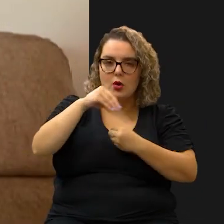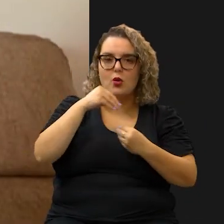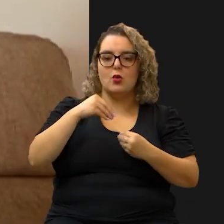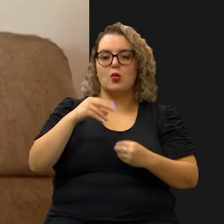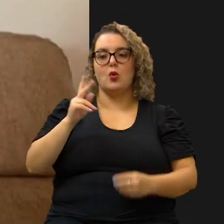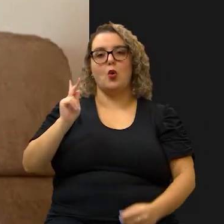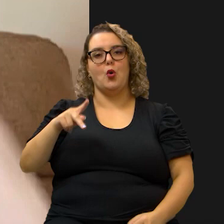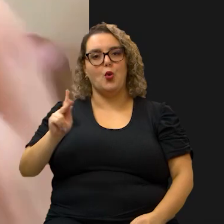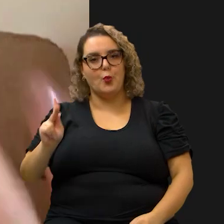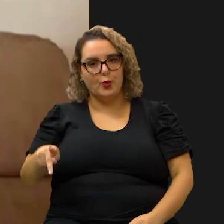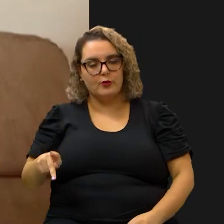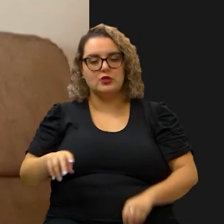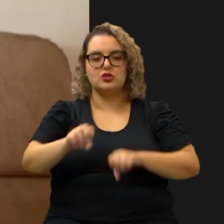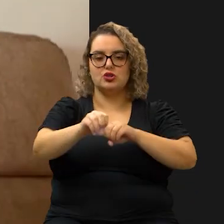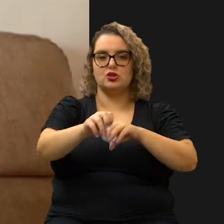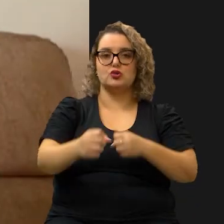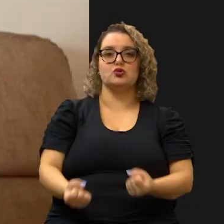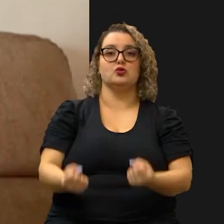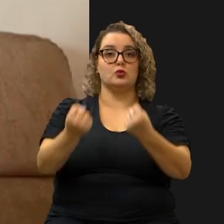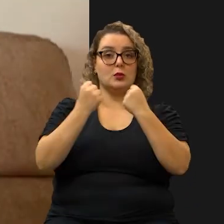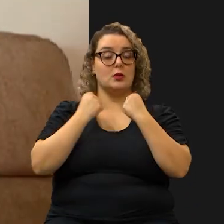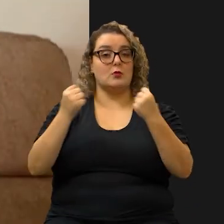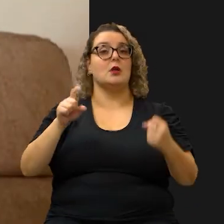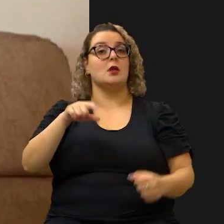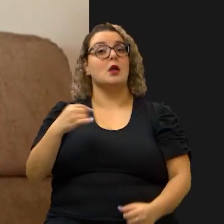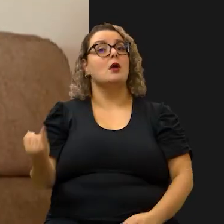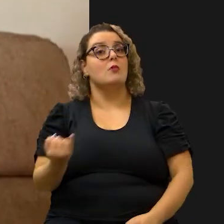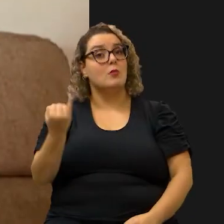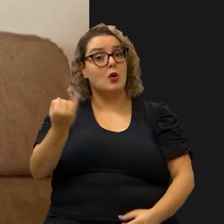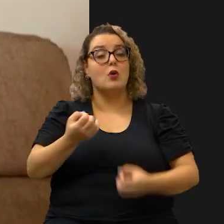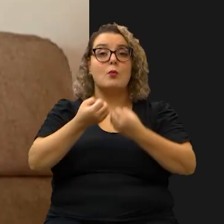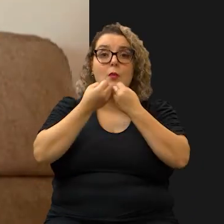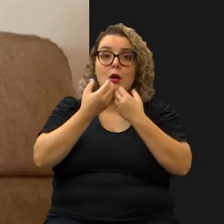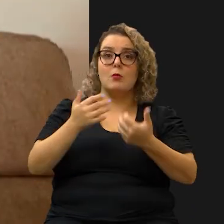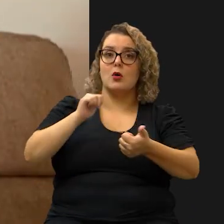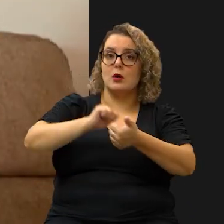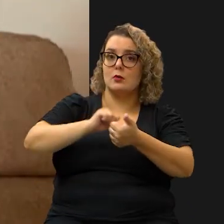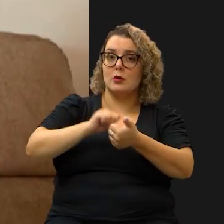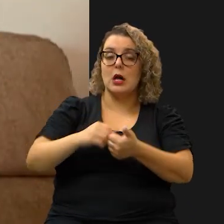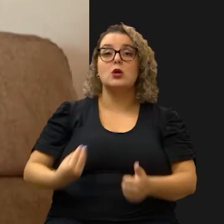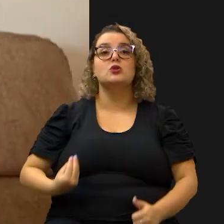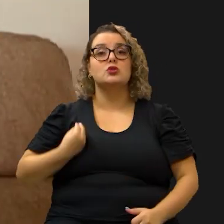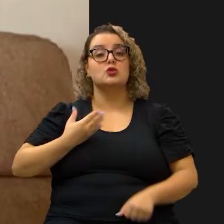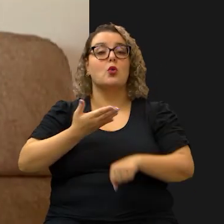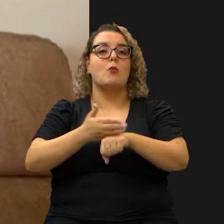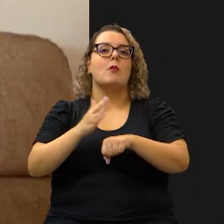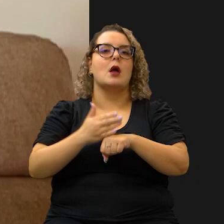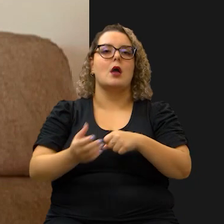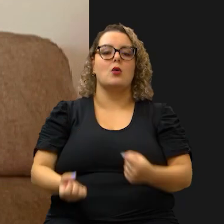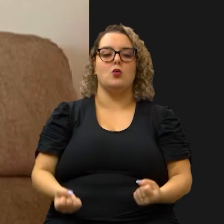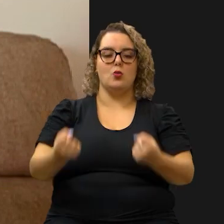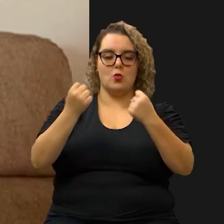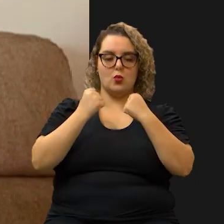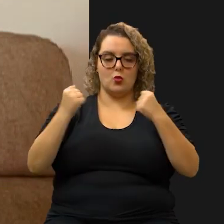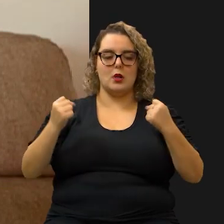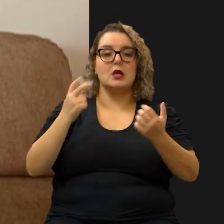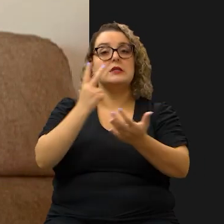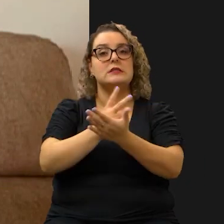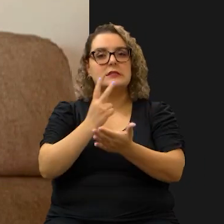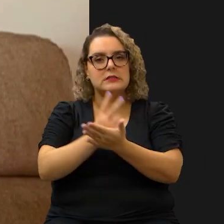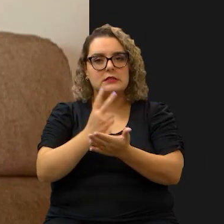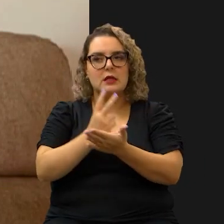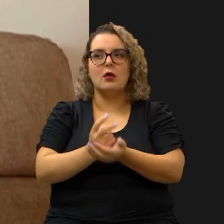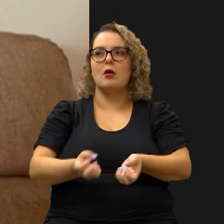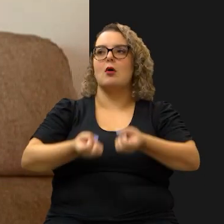gente acaba associando um professor de educação física, porque é super importante também o paciente ter uma boa qualidade de vida, com prática de